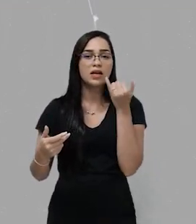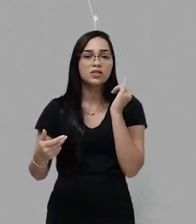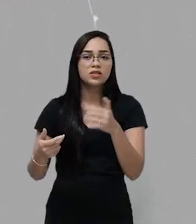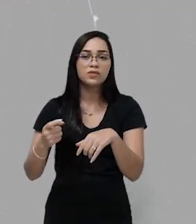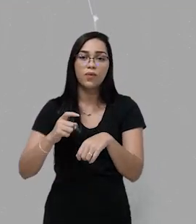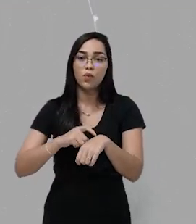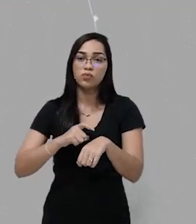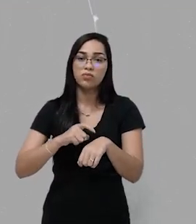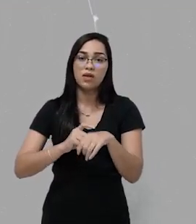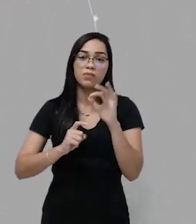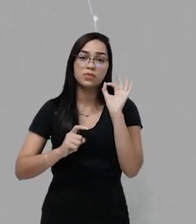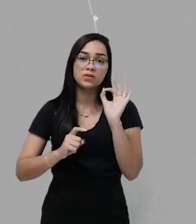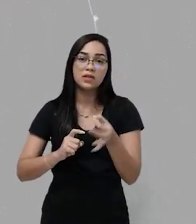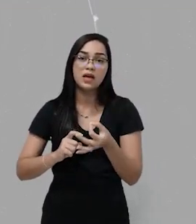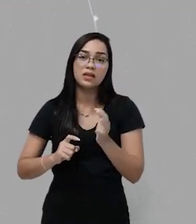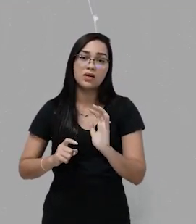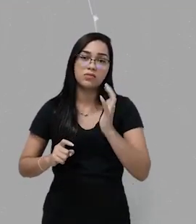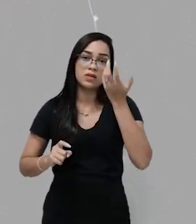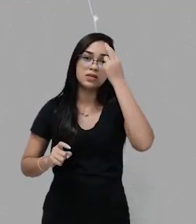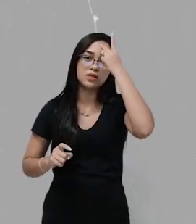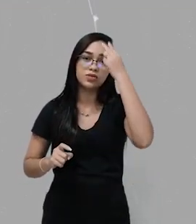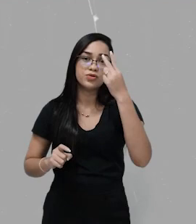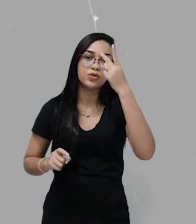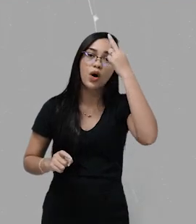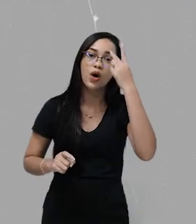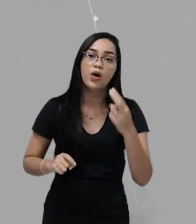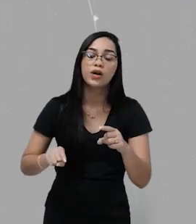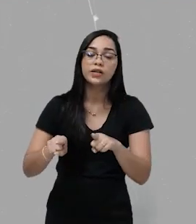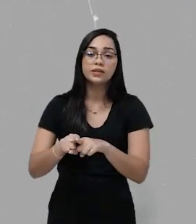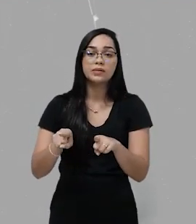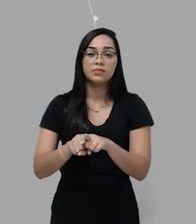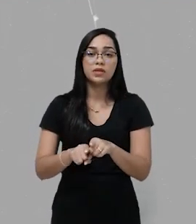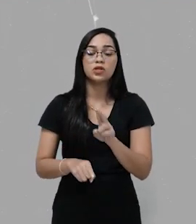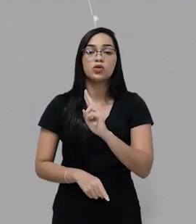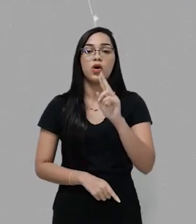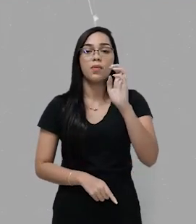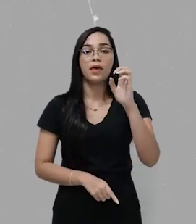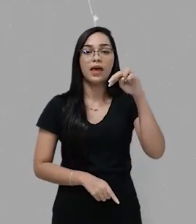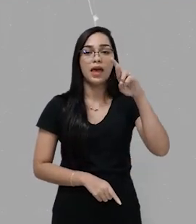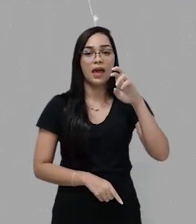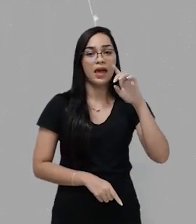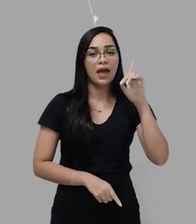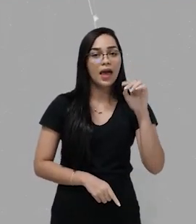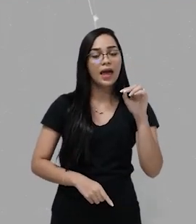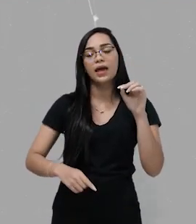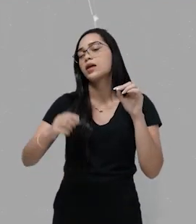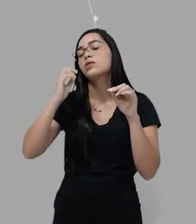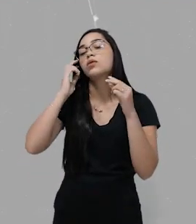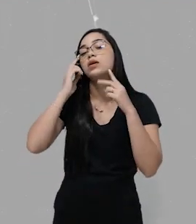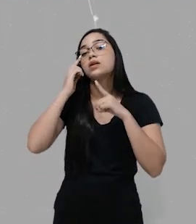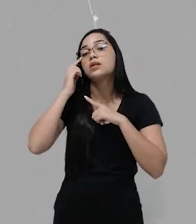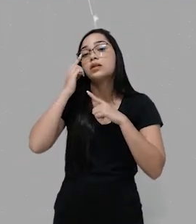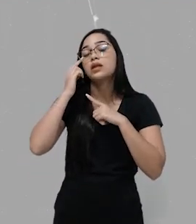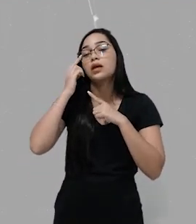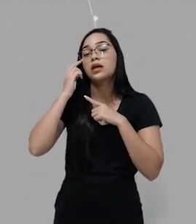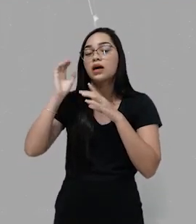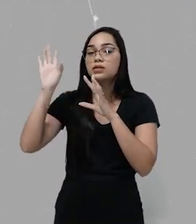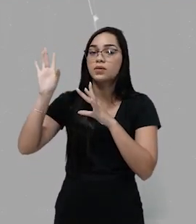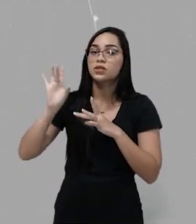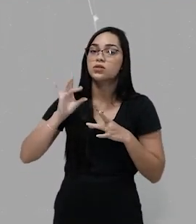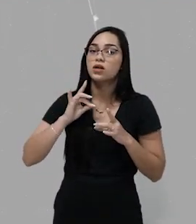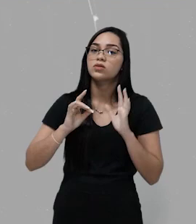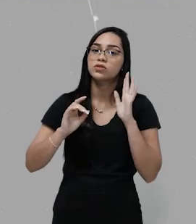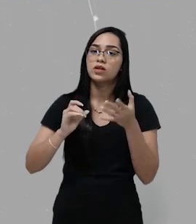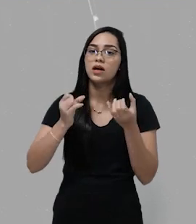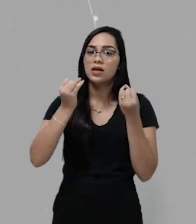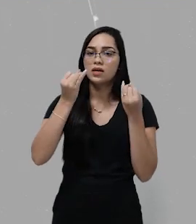tempo delimitado quando acontece a história em si, que a gente chama de enredo, tem as personagens, ou os personagens, eu já